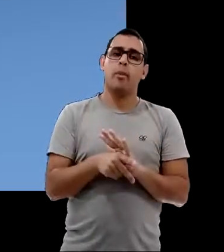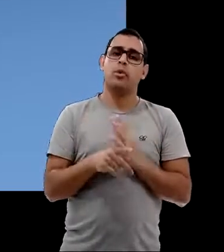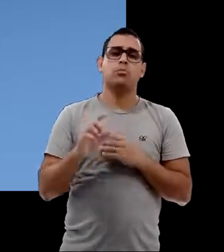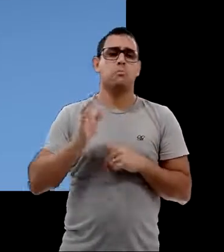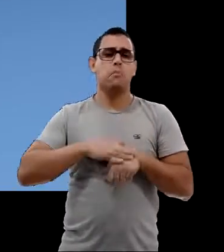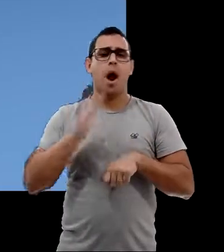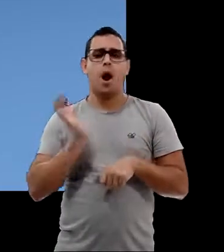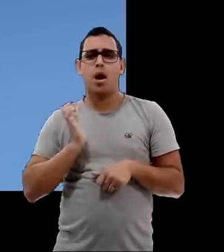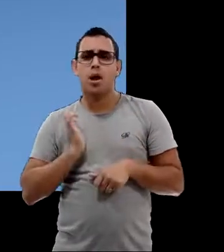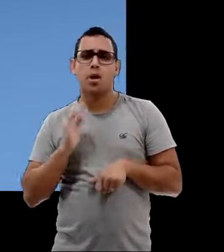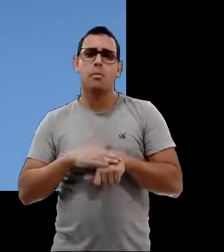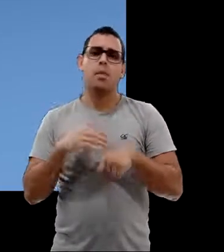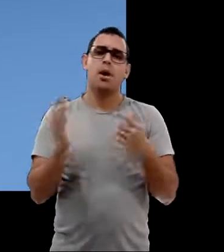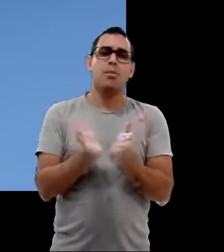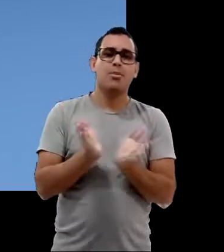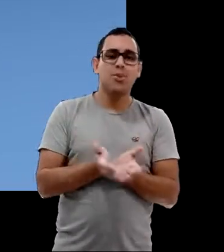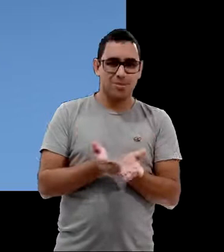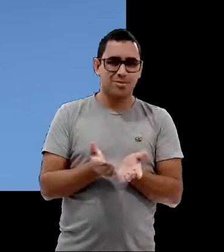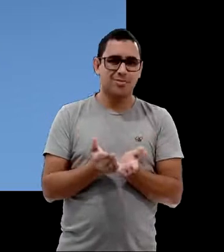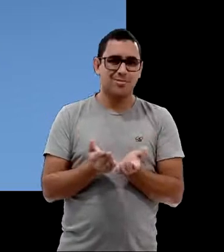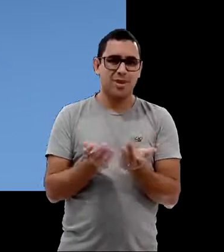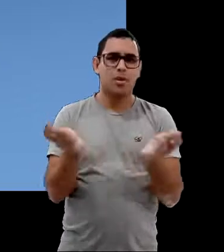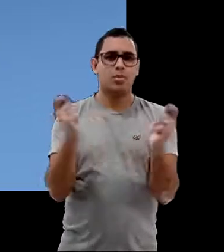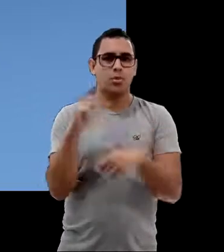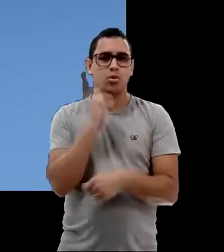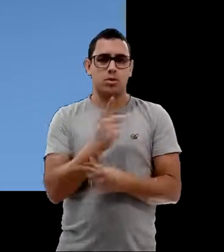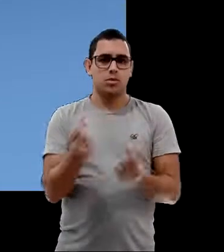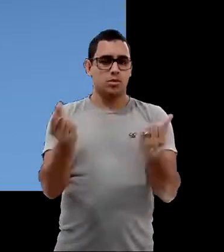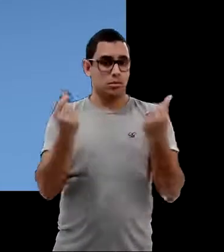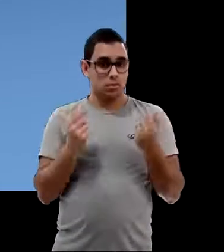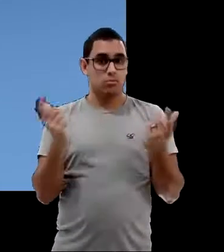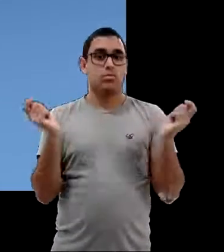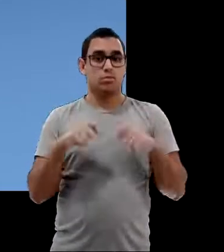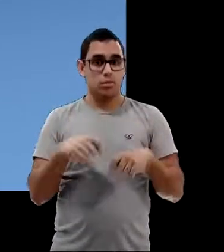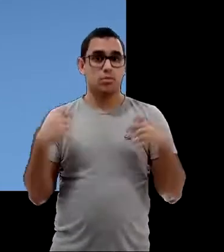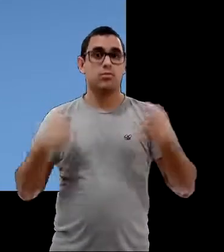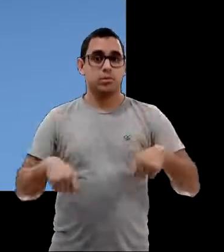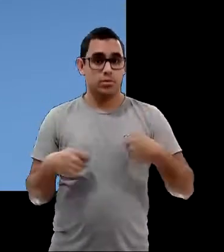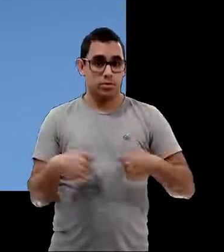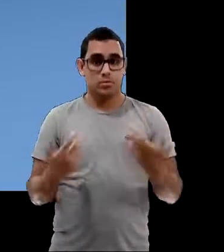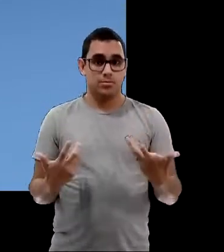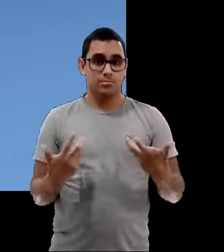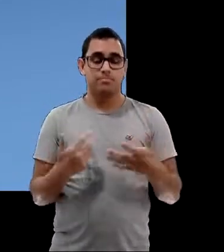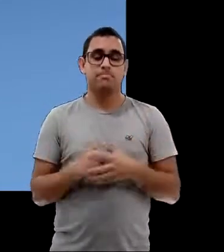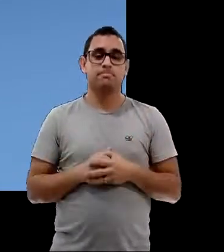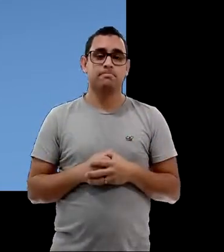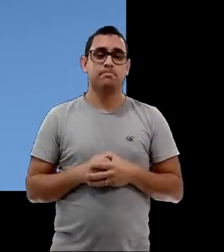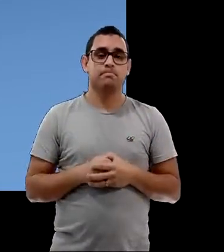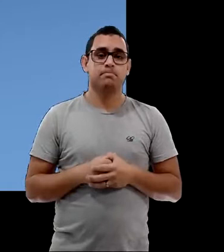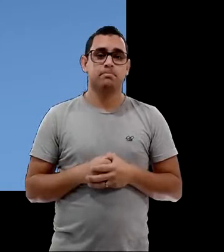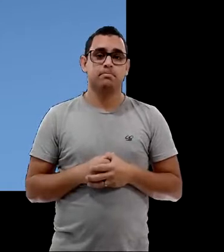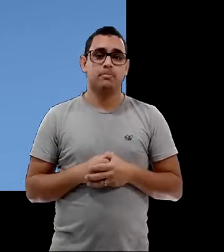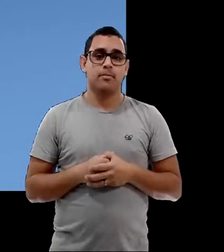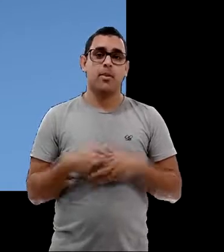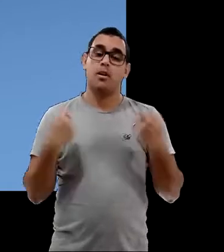bens materiais. Então, para ter os bens, para ter posse daqueles bens, precisamos ter